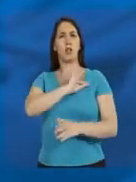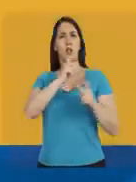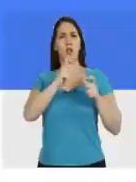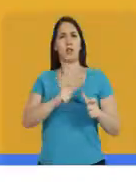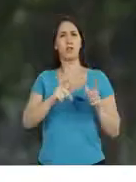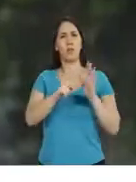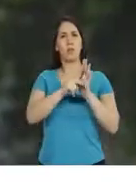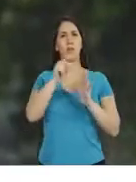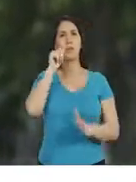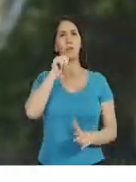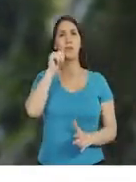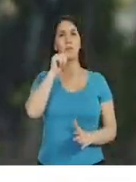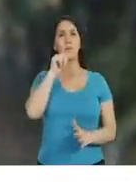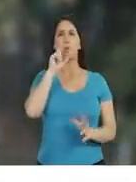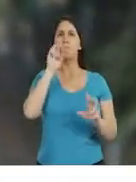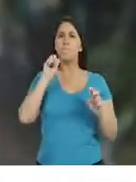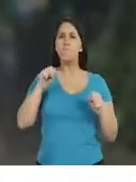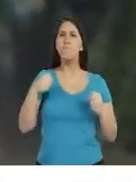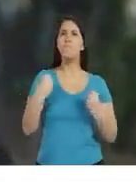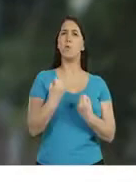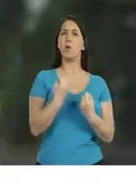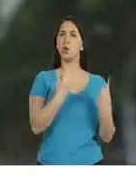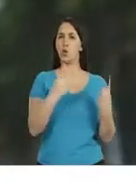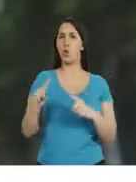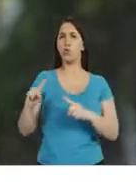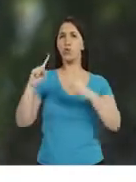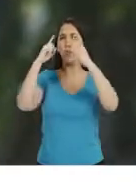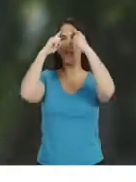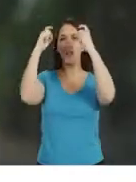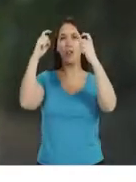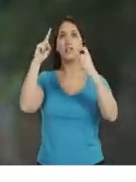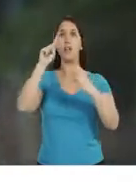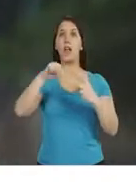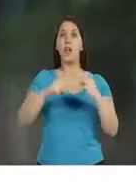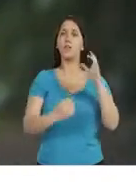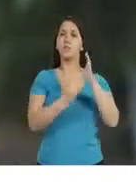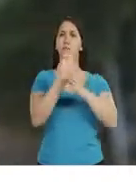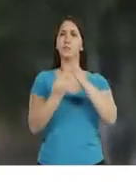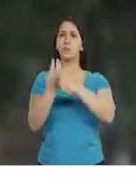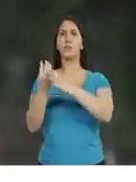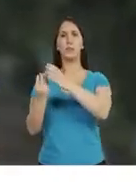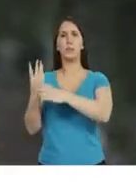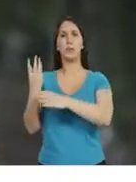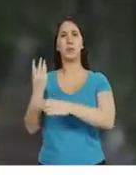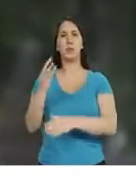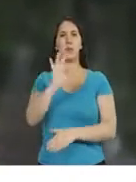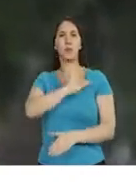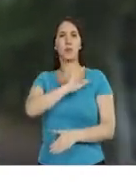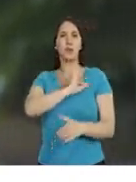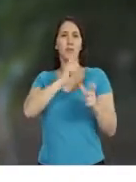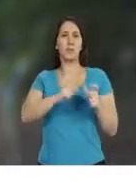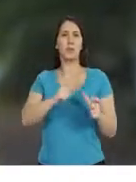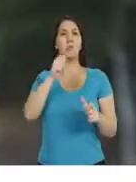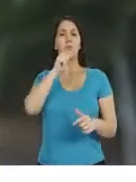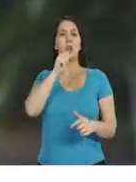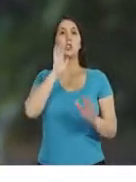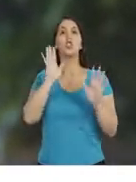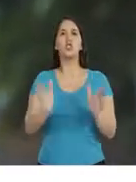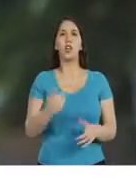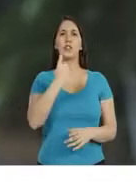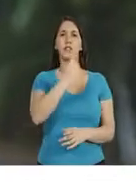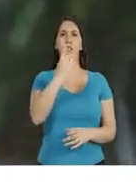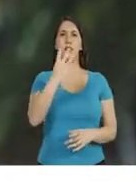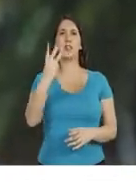da mulher. Outro grande reforço para combater esse tipo de violência é a ampliação da Delegacia da Mulher. Já temos